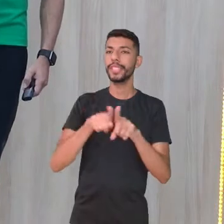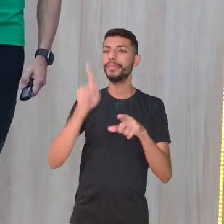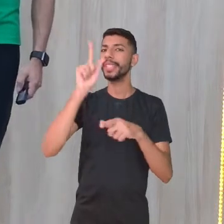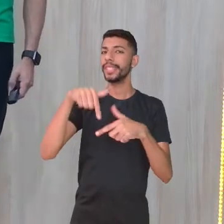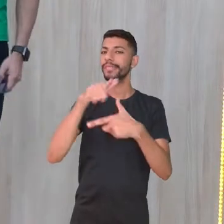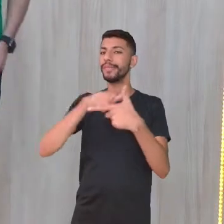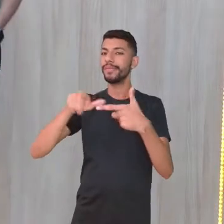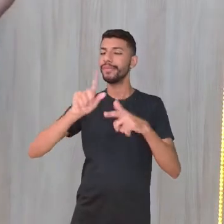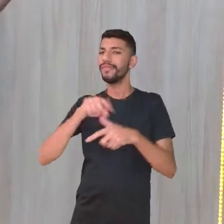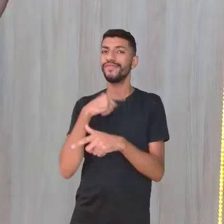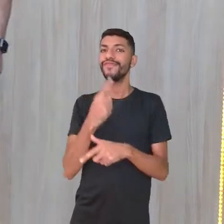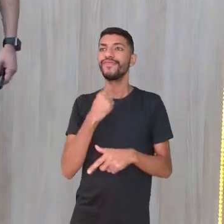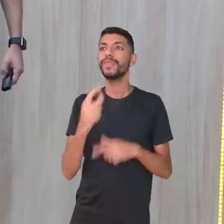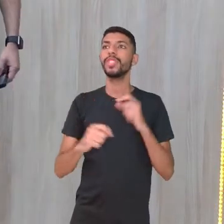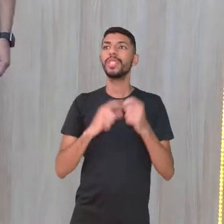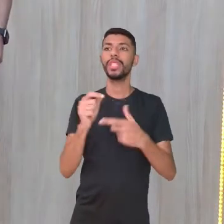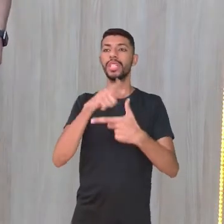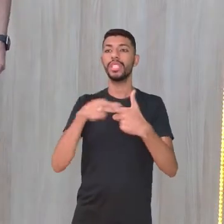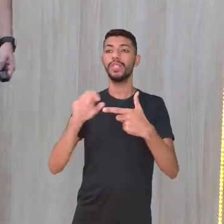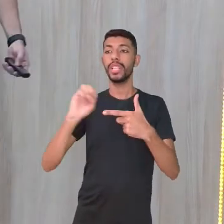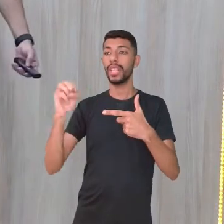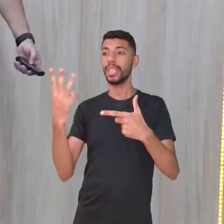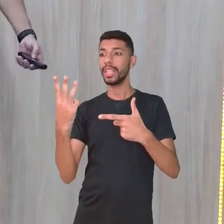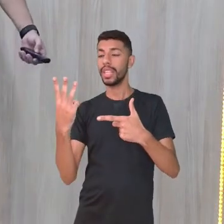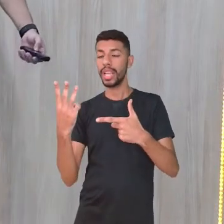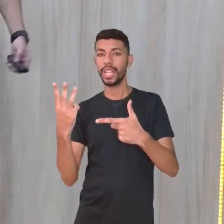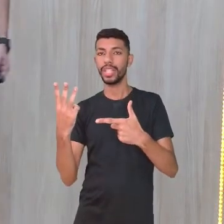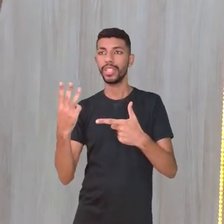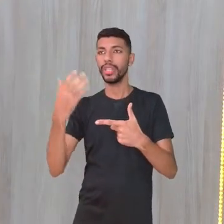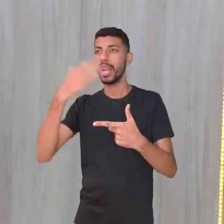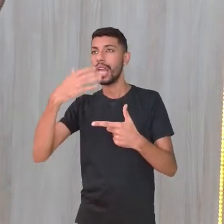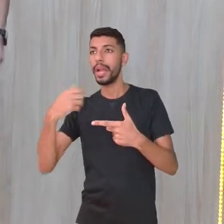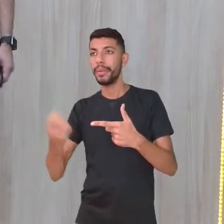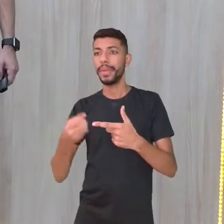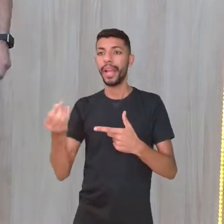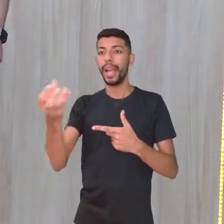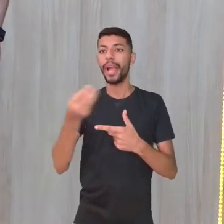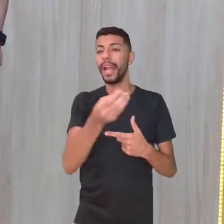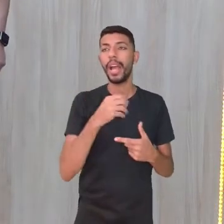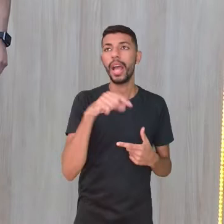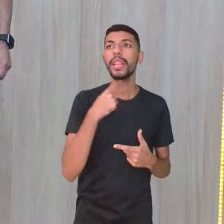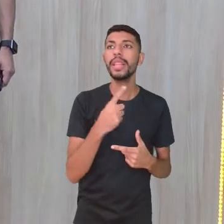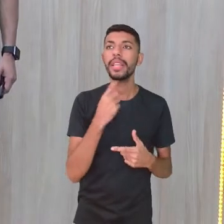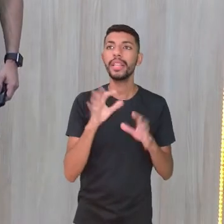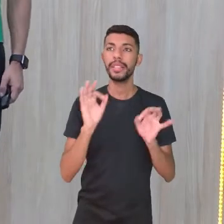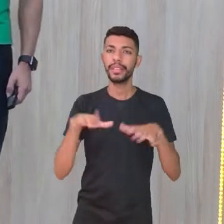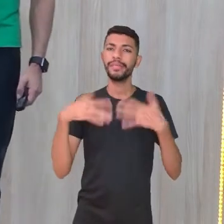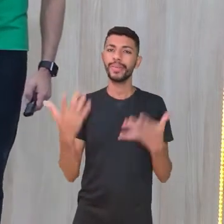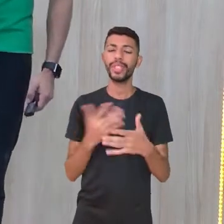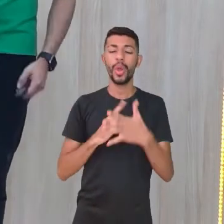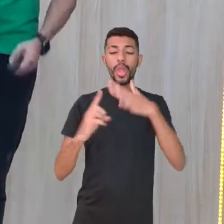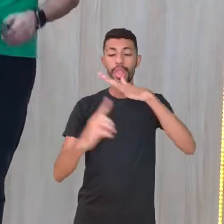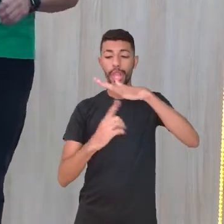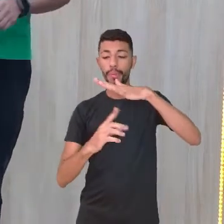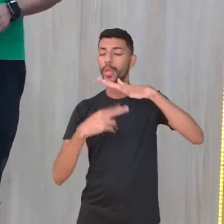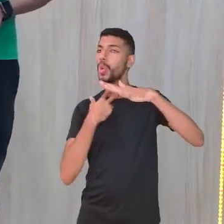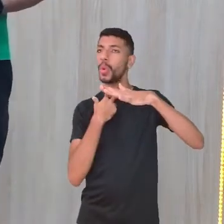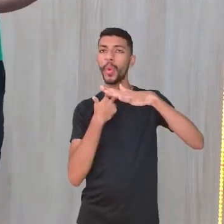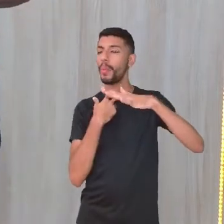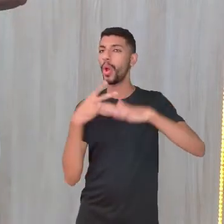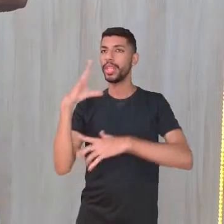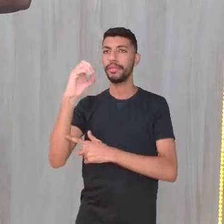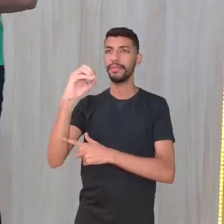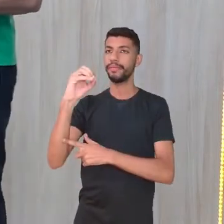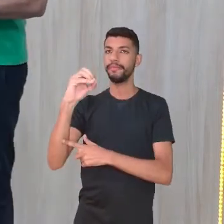gente dividir 3 maçãs para ninguém, certo? Então o denominador aí nunca pode ser igual a zero. E aí a gente